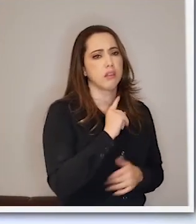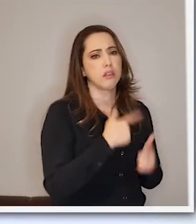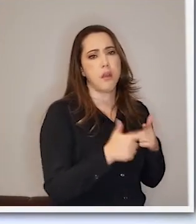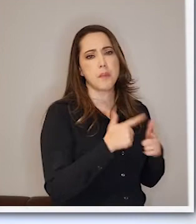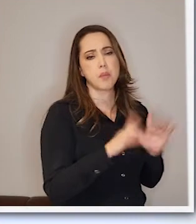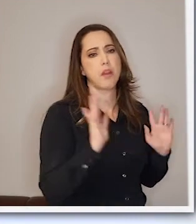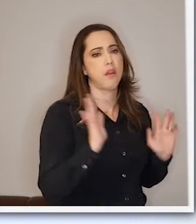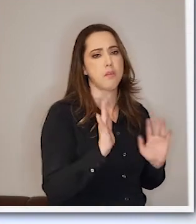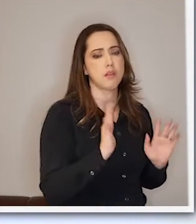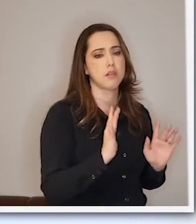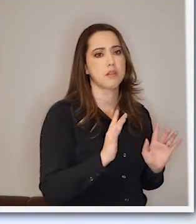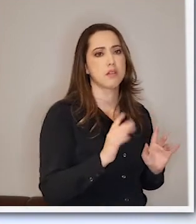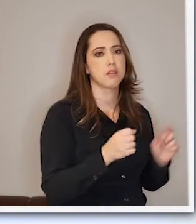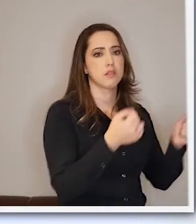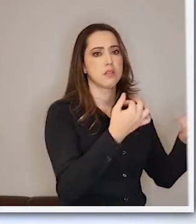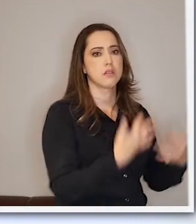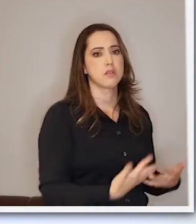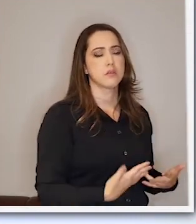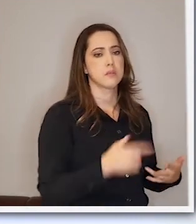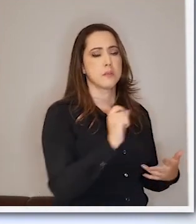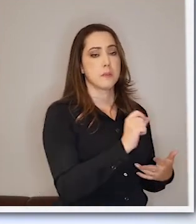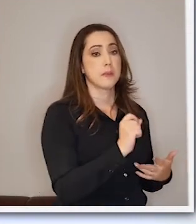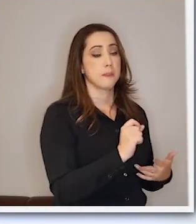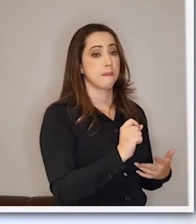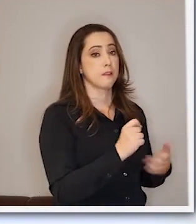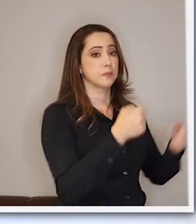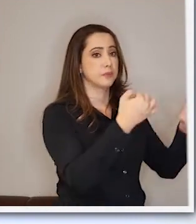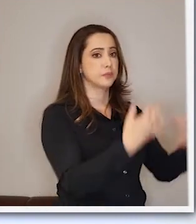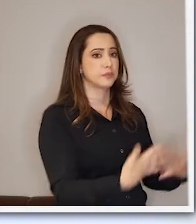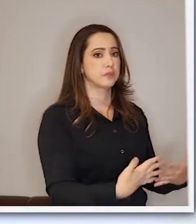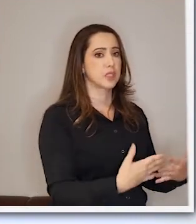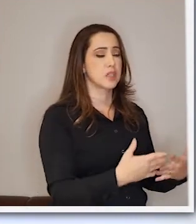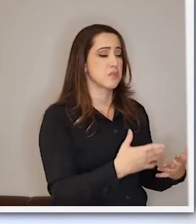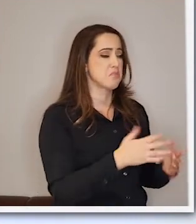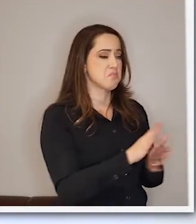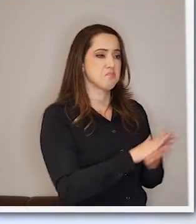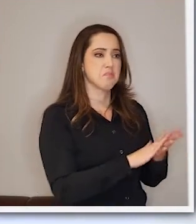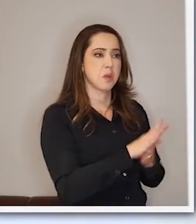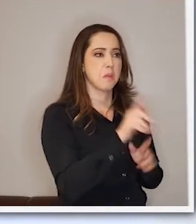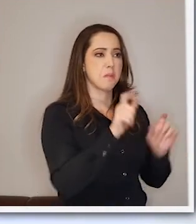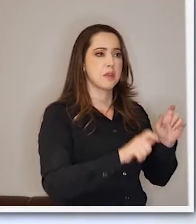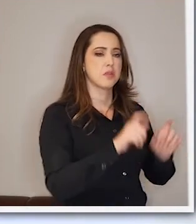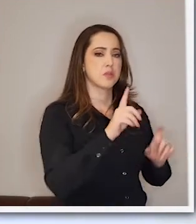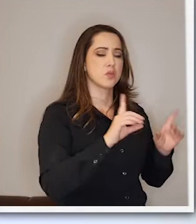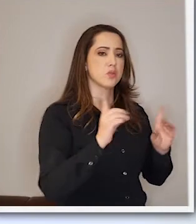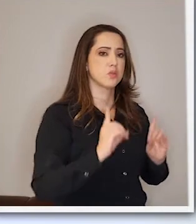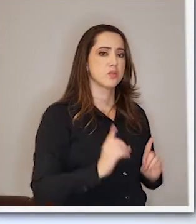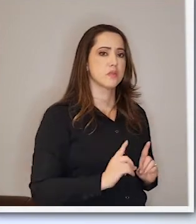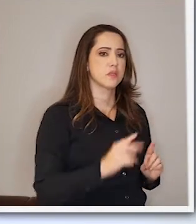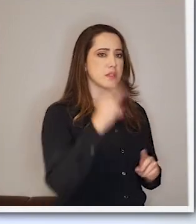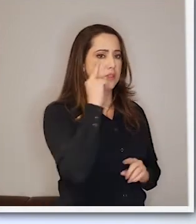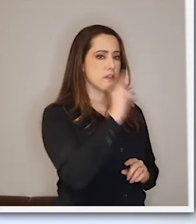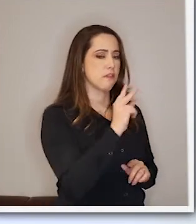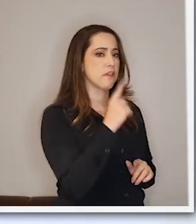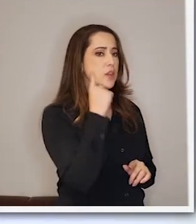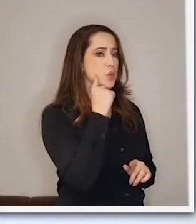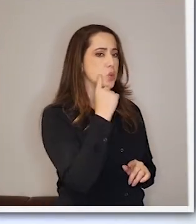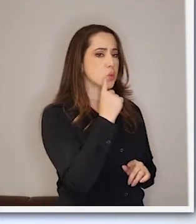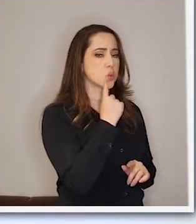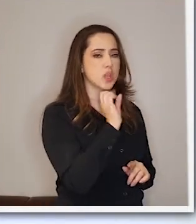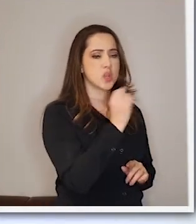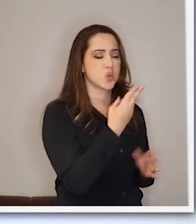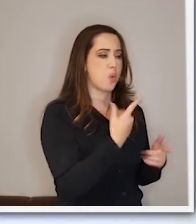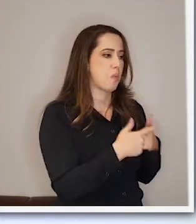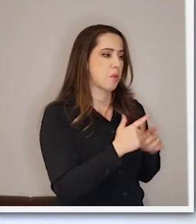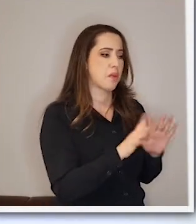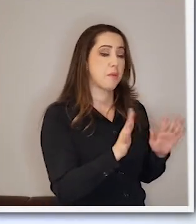problema. Lembra da pergunta que eu te fiz? Qual a tua limitação e qual o seu talento? E eu respondi dizendo que nenhuma pessoa com